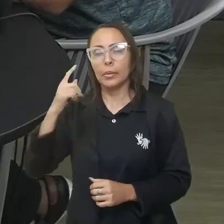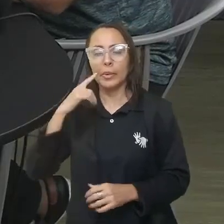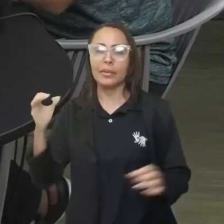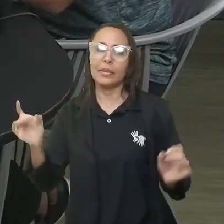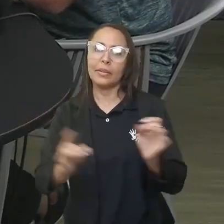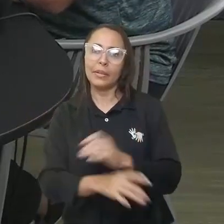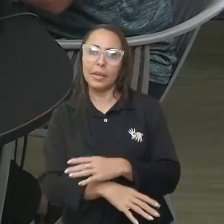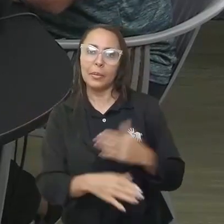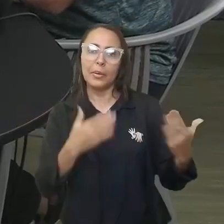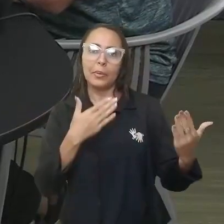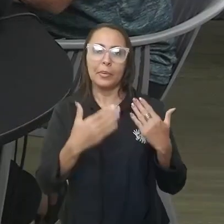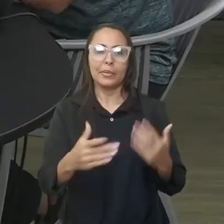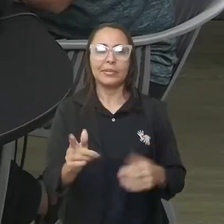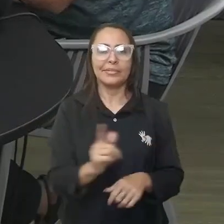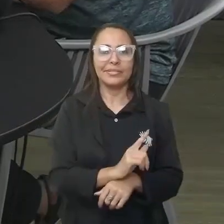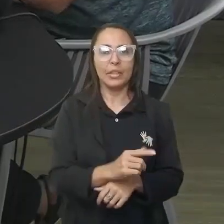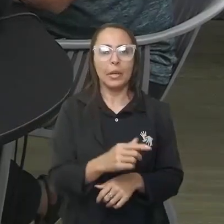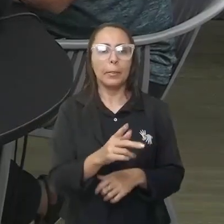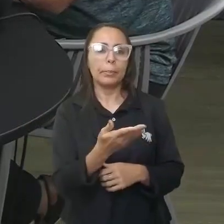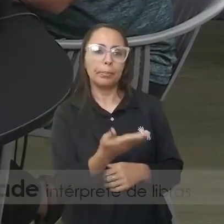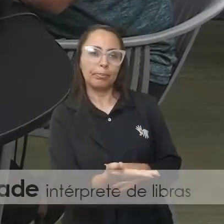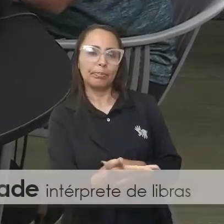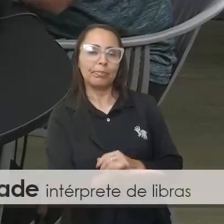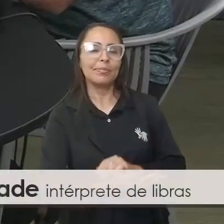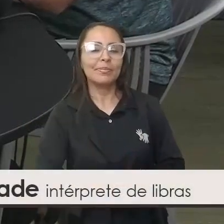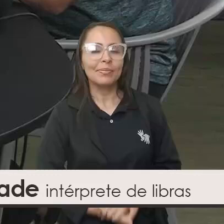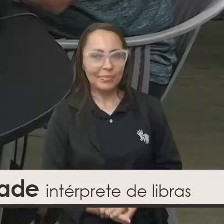nosso papo com o gestor. Professora Aline?